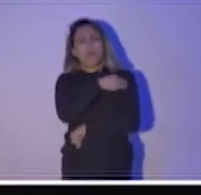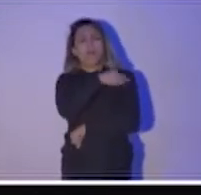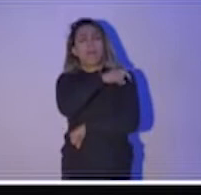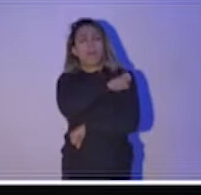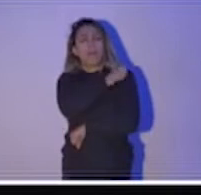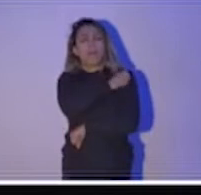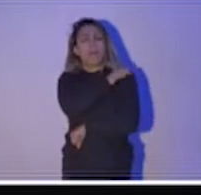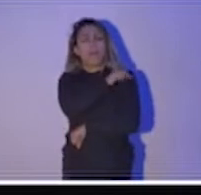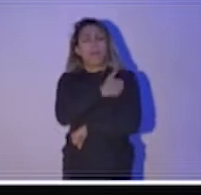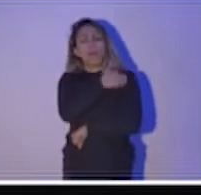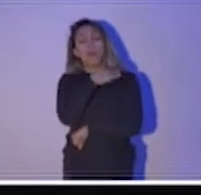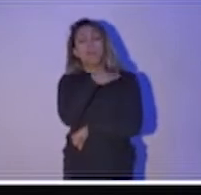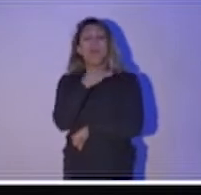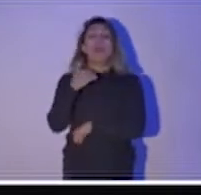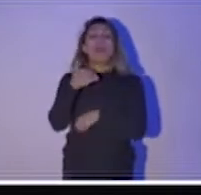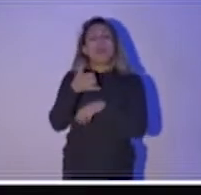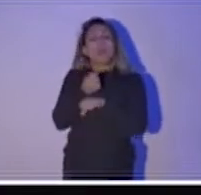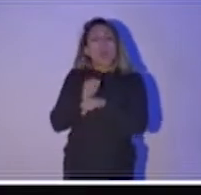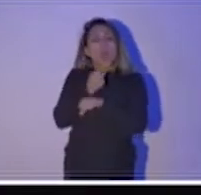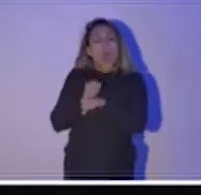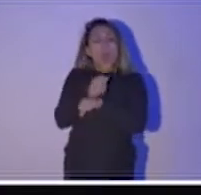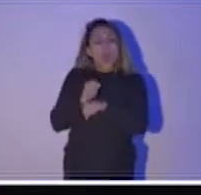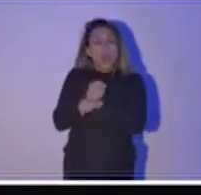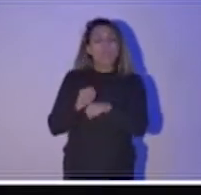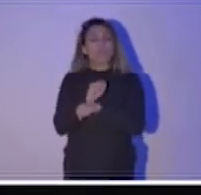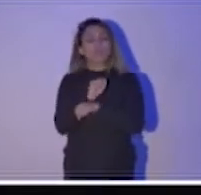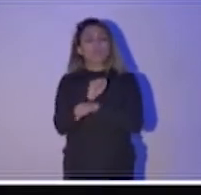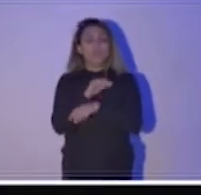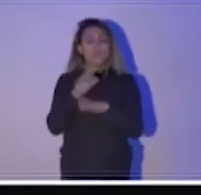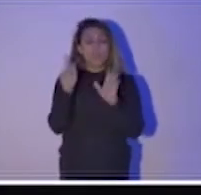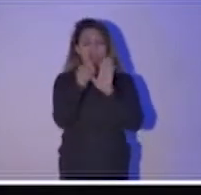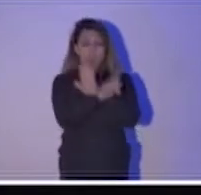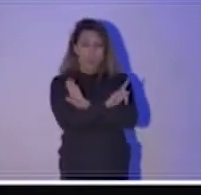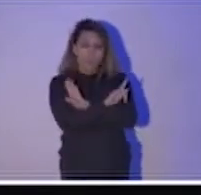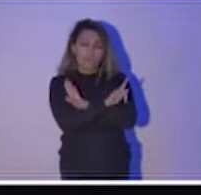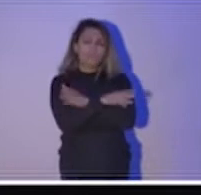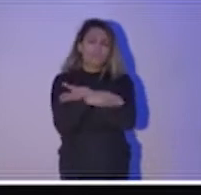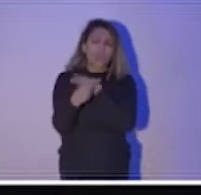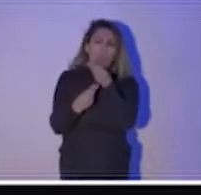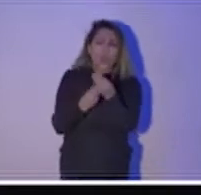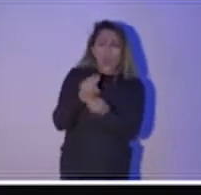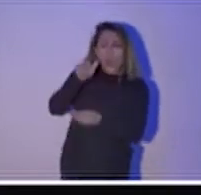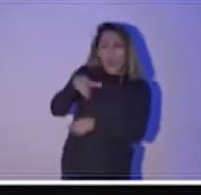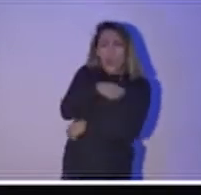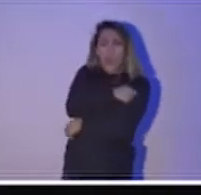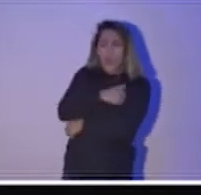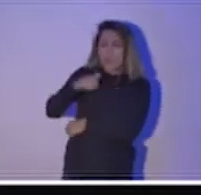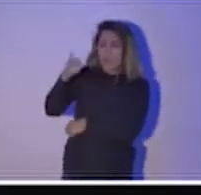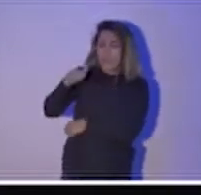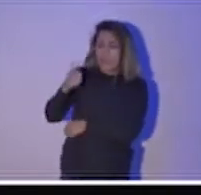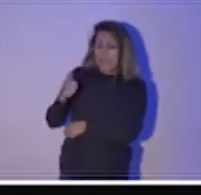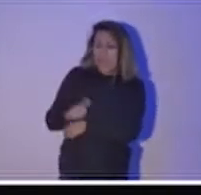fala muito em não reprovar, mas como a gente poderia avaliar esse aluno para ele não ser retido? Pensando até nas dificuldades